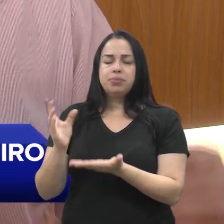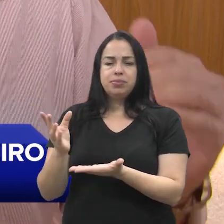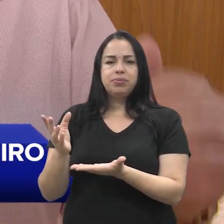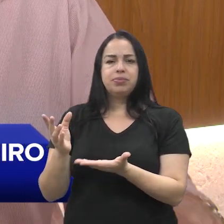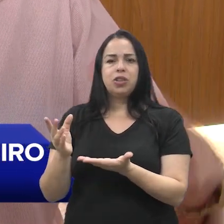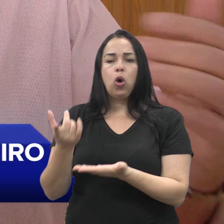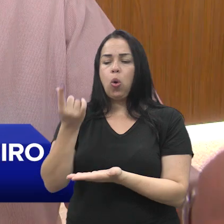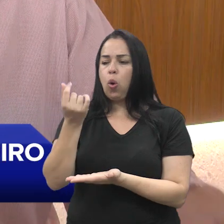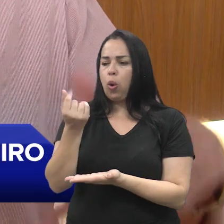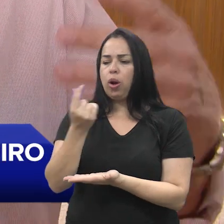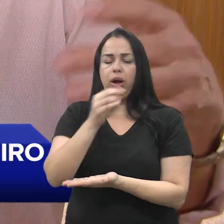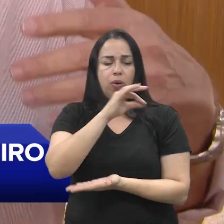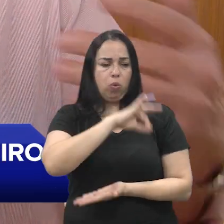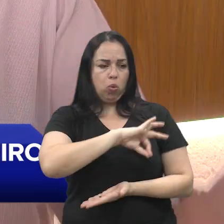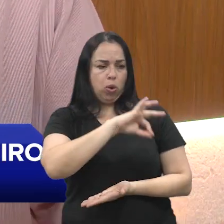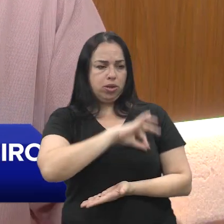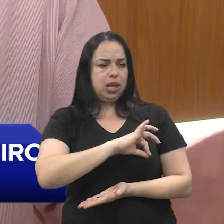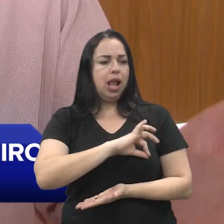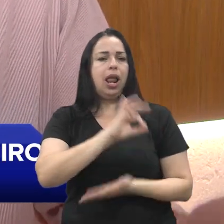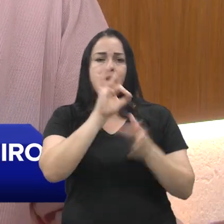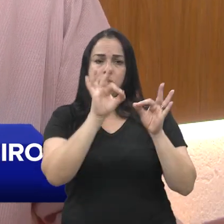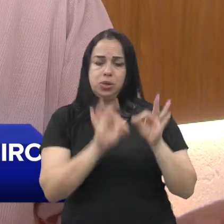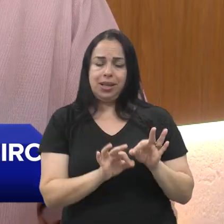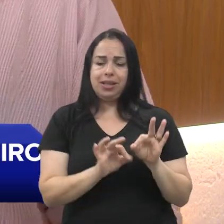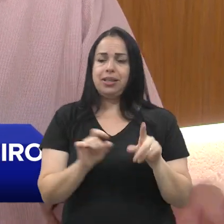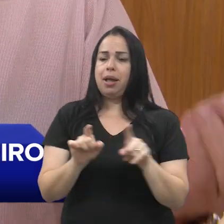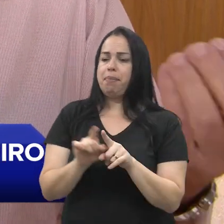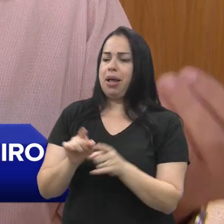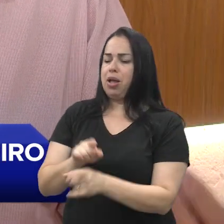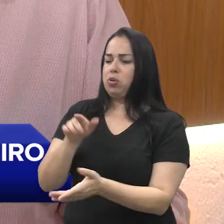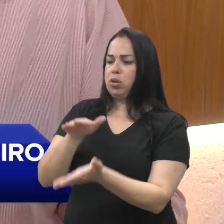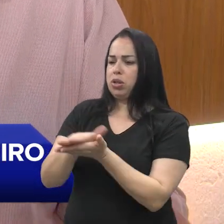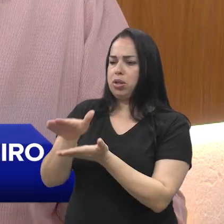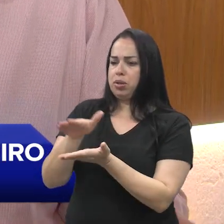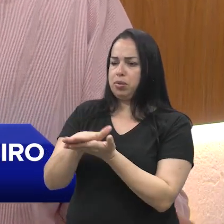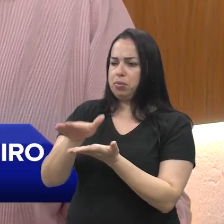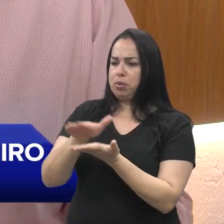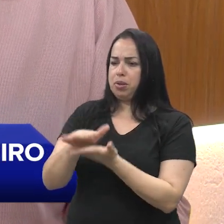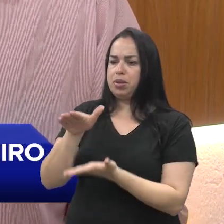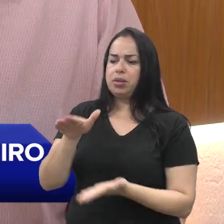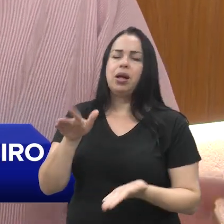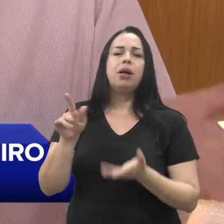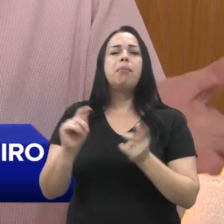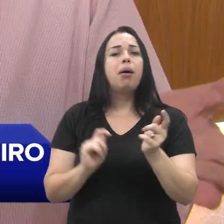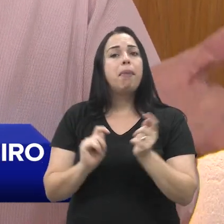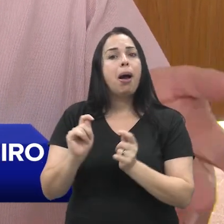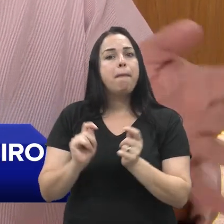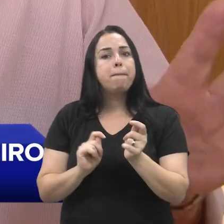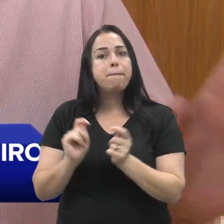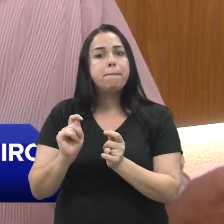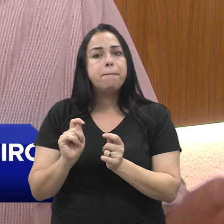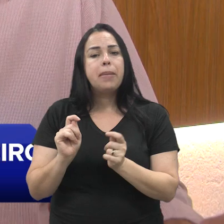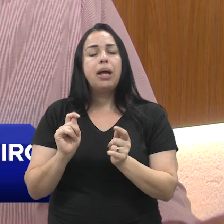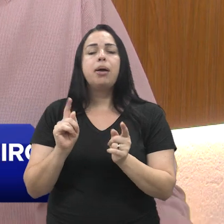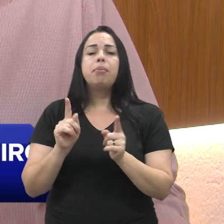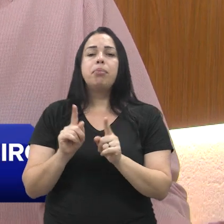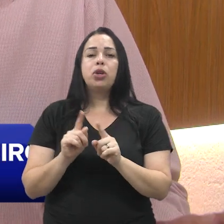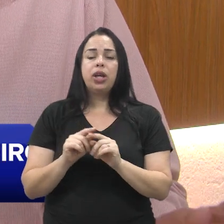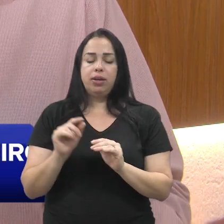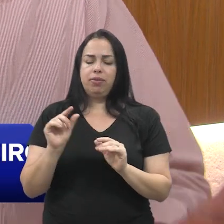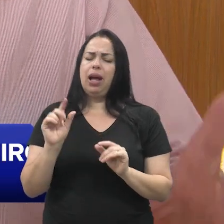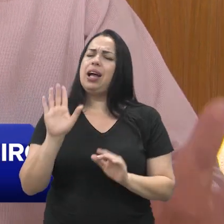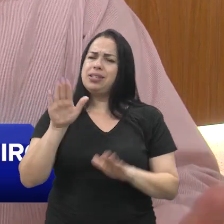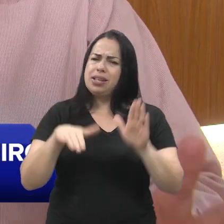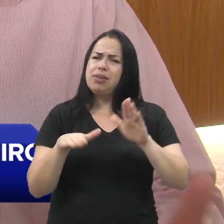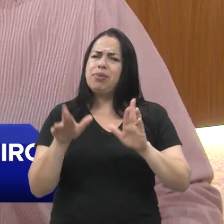o seguinte: coloque o seu rendimento real e os seus gastos acima do que você normalmente está